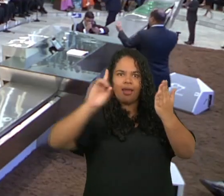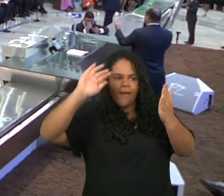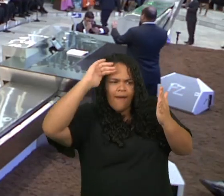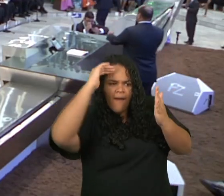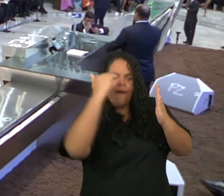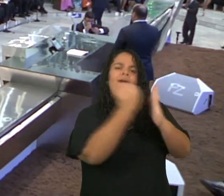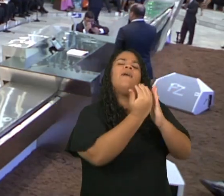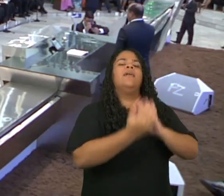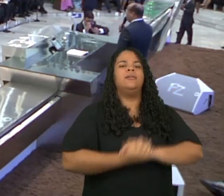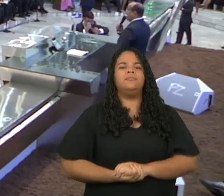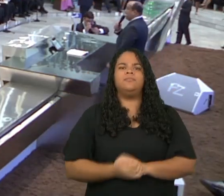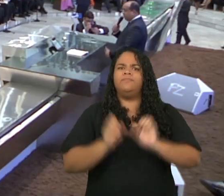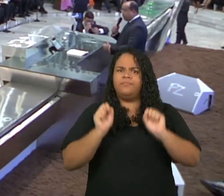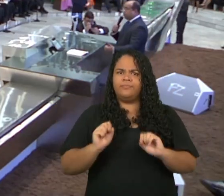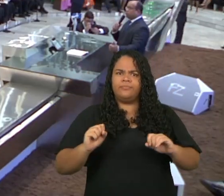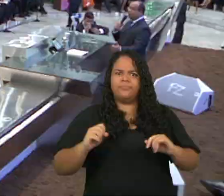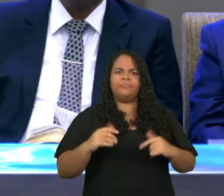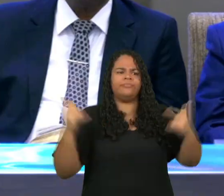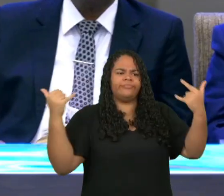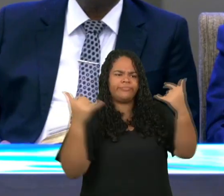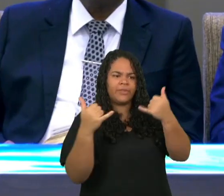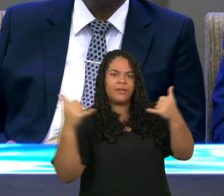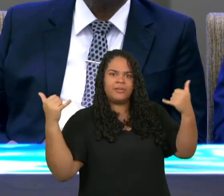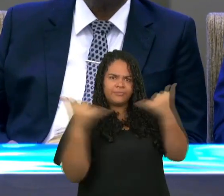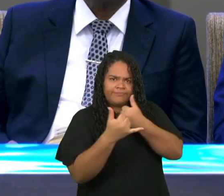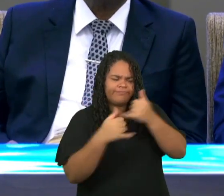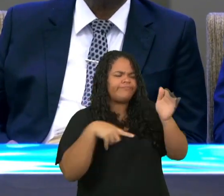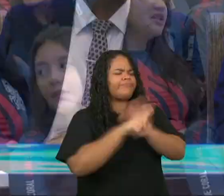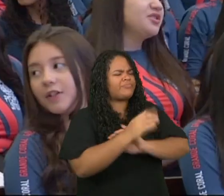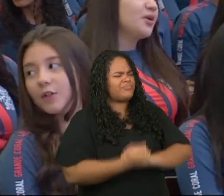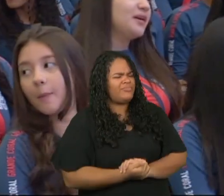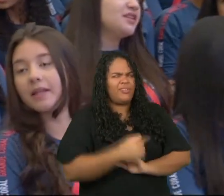Pergunto para quem está do seu lado: é difícil obedecer a Deus?